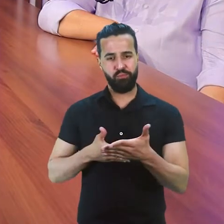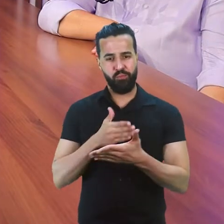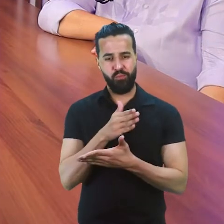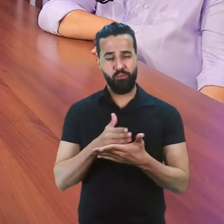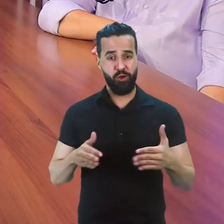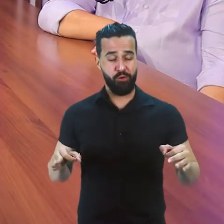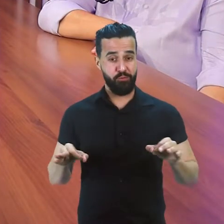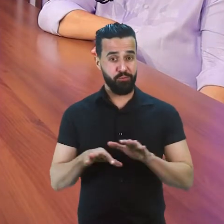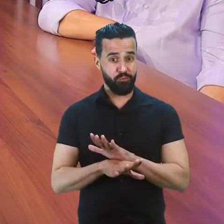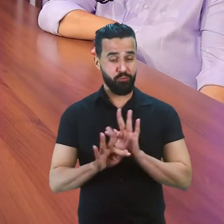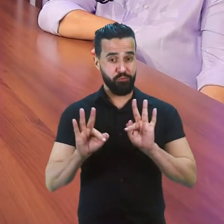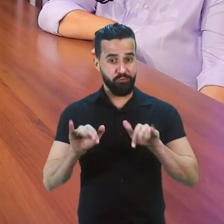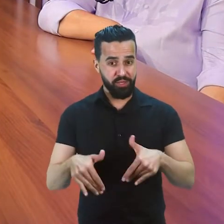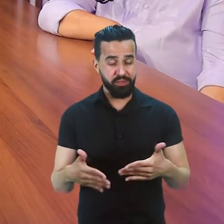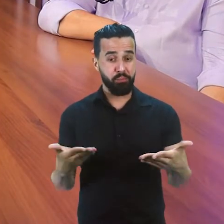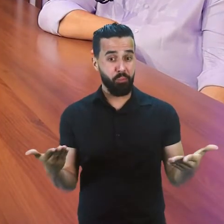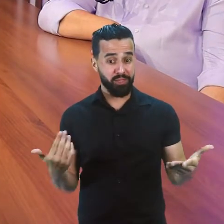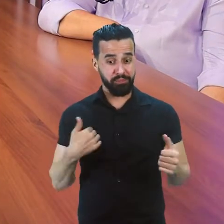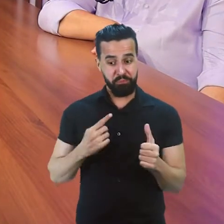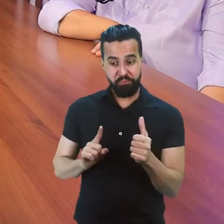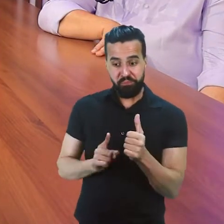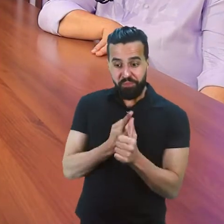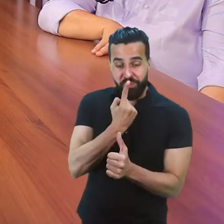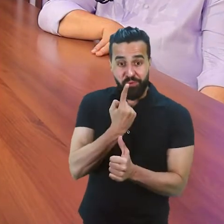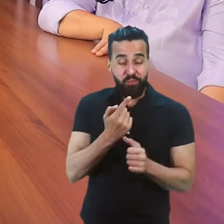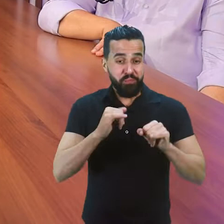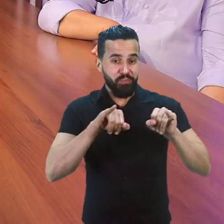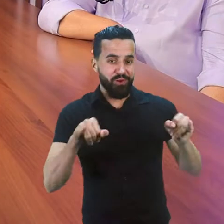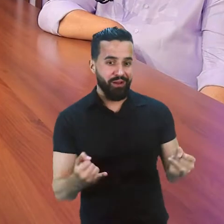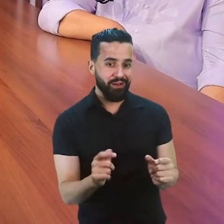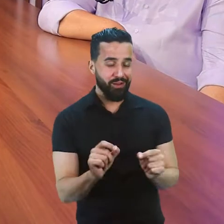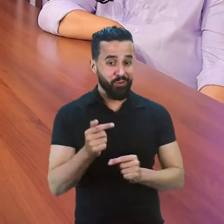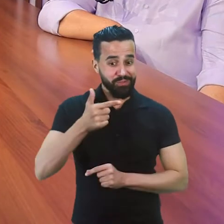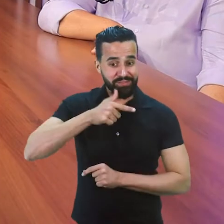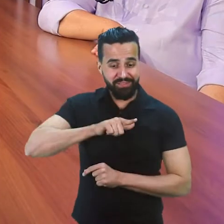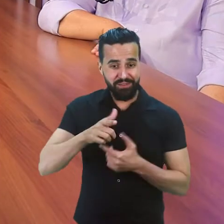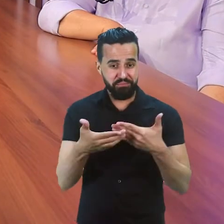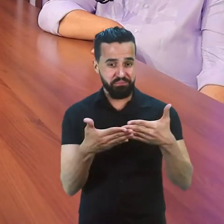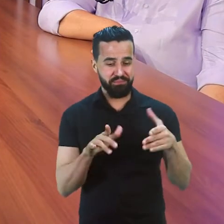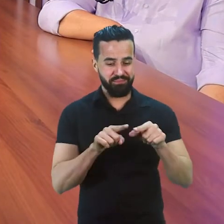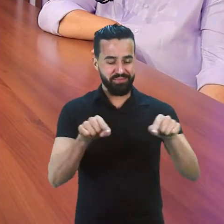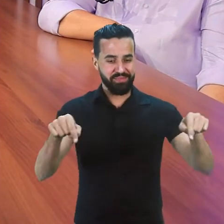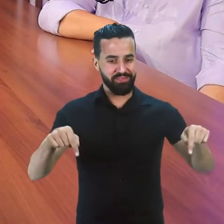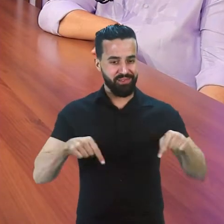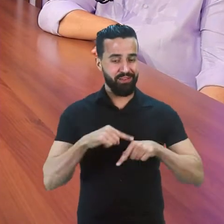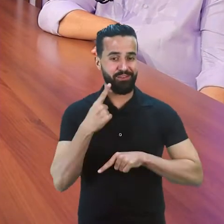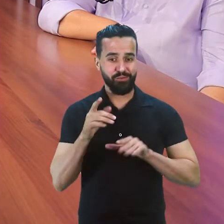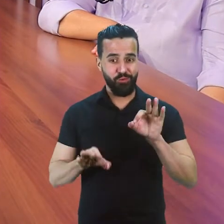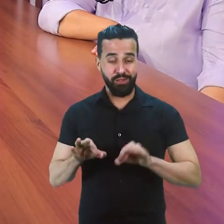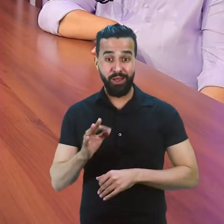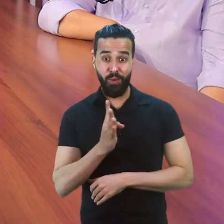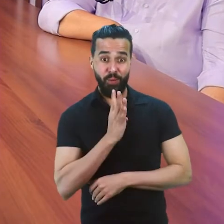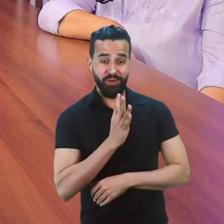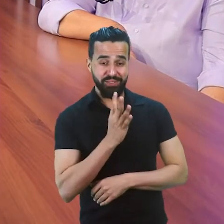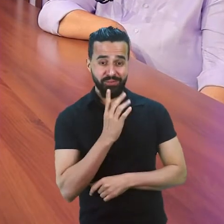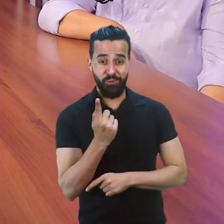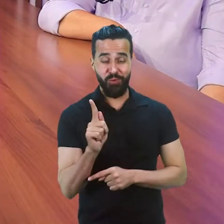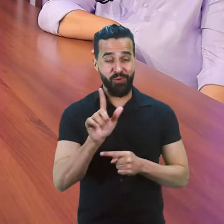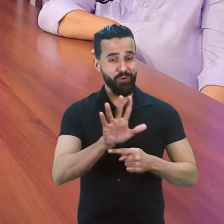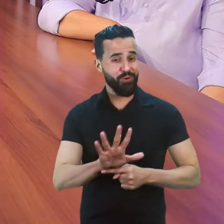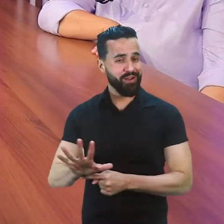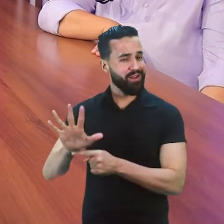gente abrir o escritório, para estruturar o escritório e para que a gente ficasse conhecido no estado todo, Antônio. Que maravilha. Entendeu? Que coisa